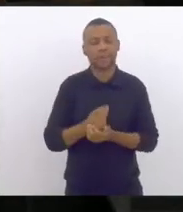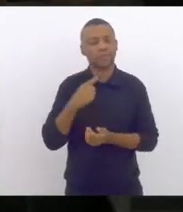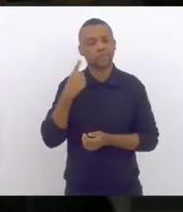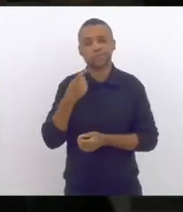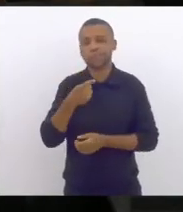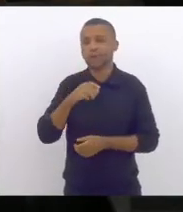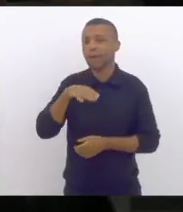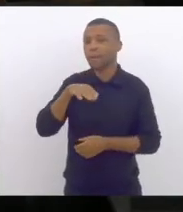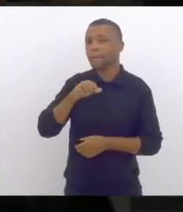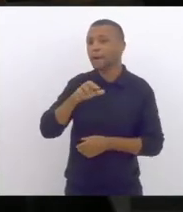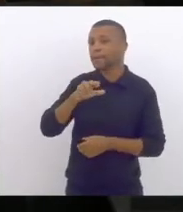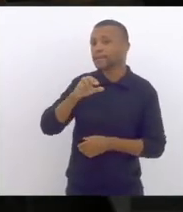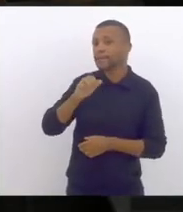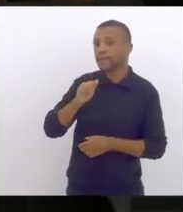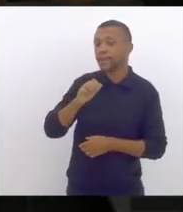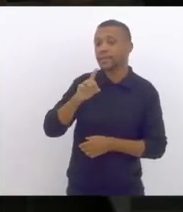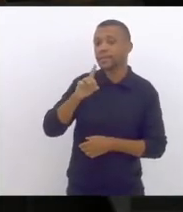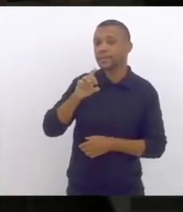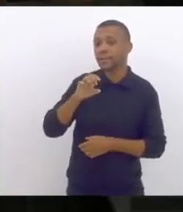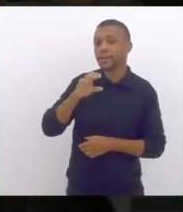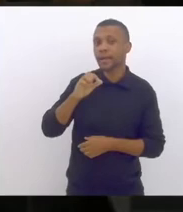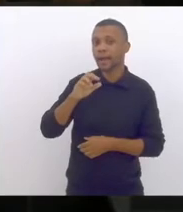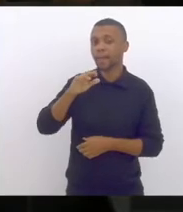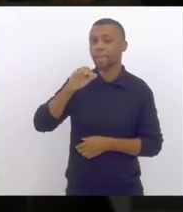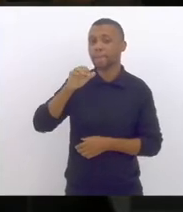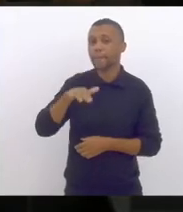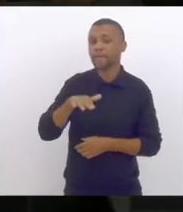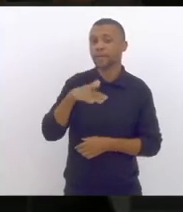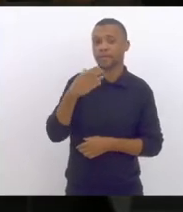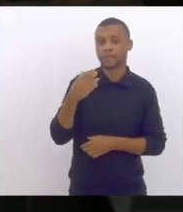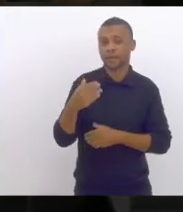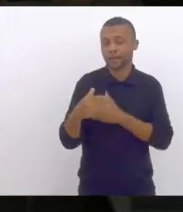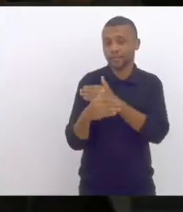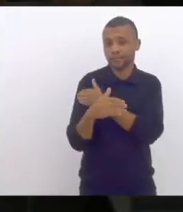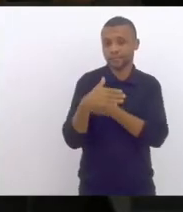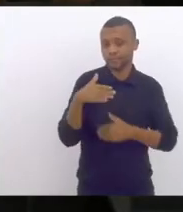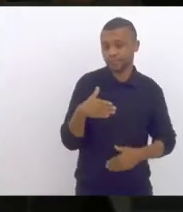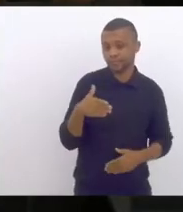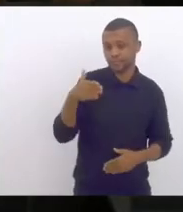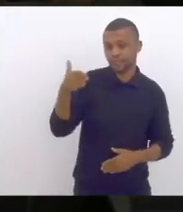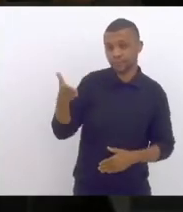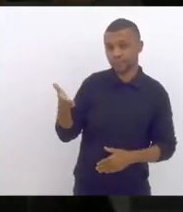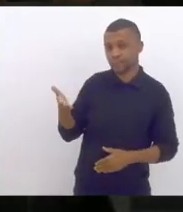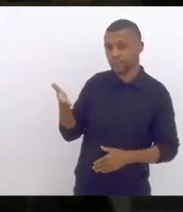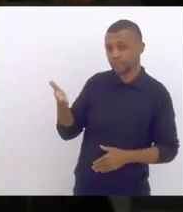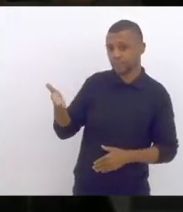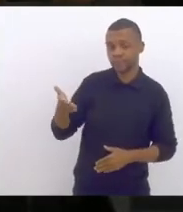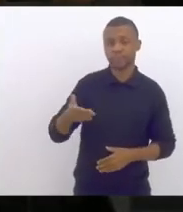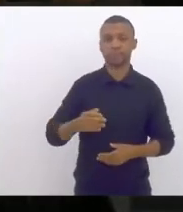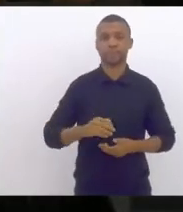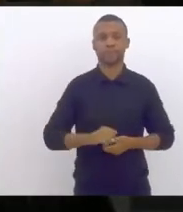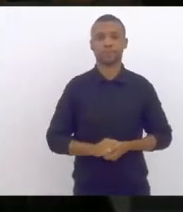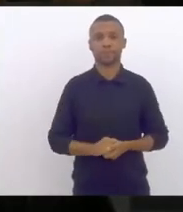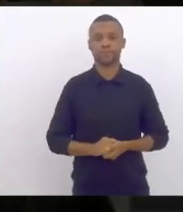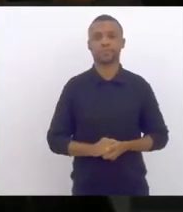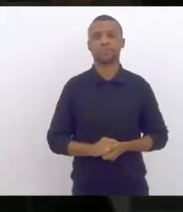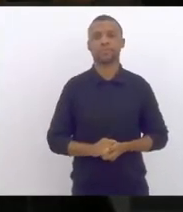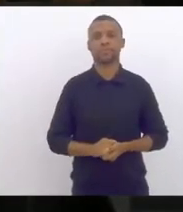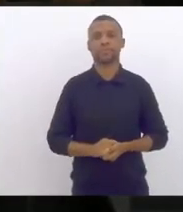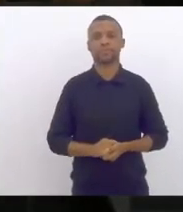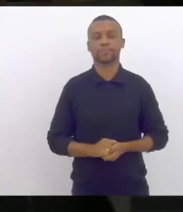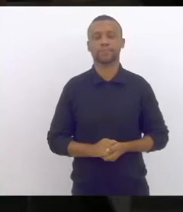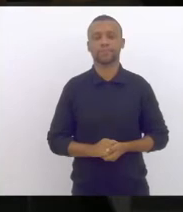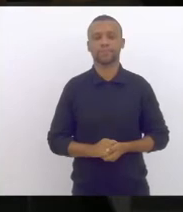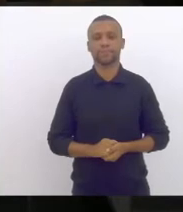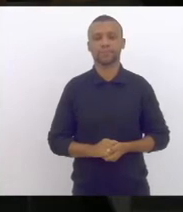doutora Maria Carmen, está aqui à nossa direita, aliás, onde deve estar, sempre à nossa direita,